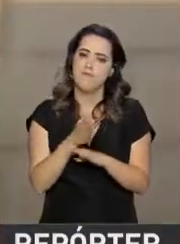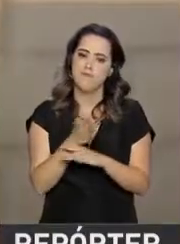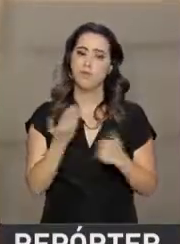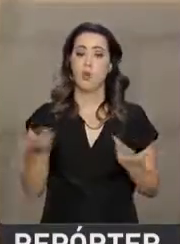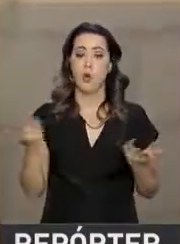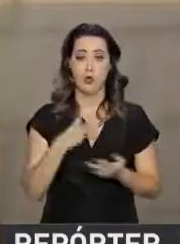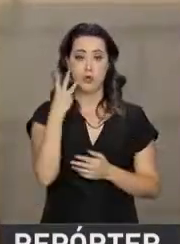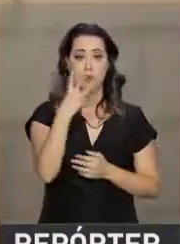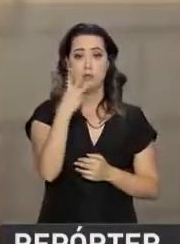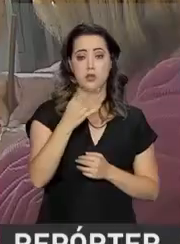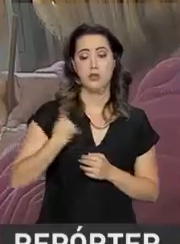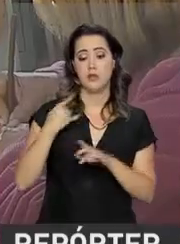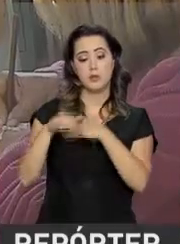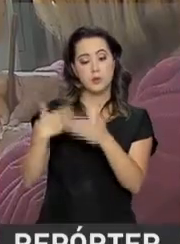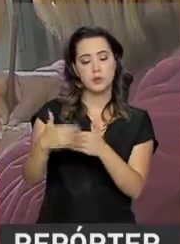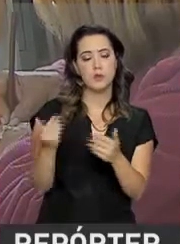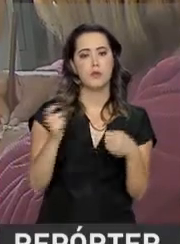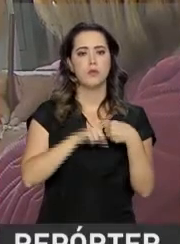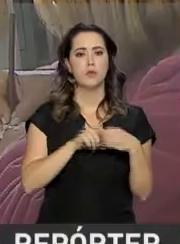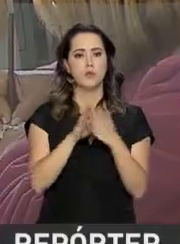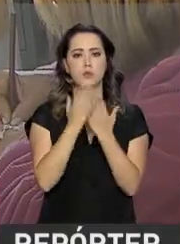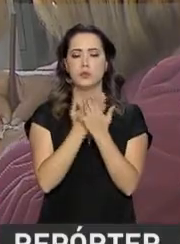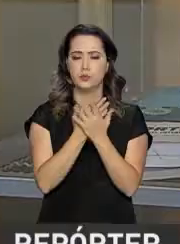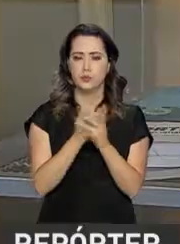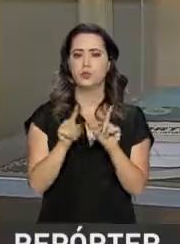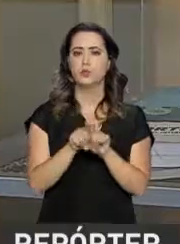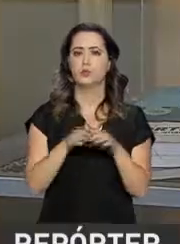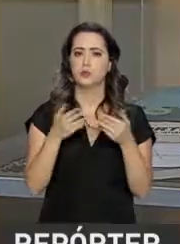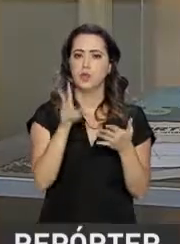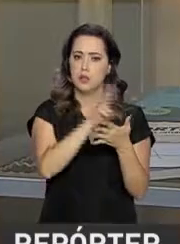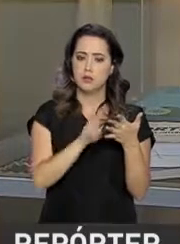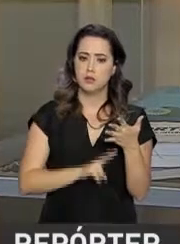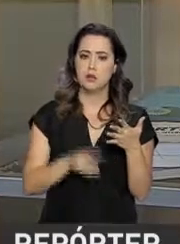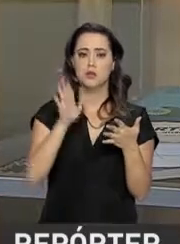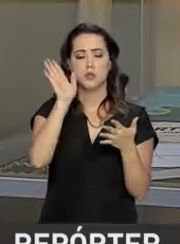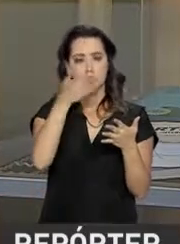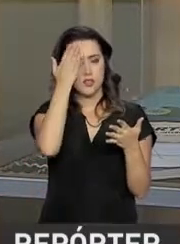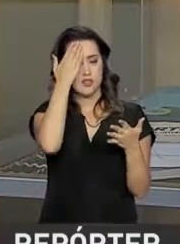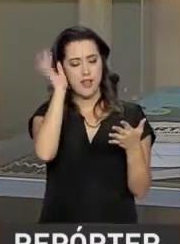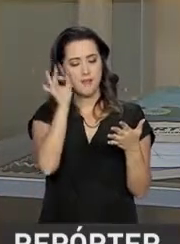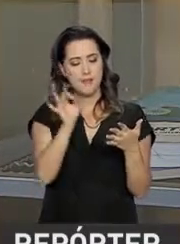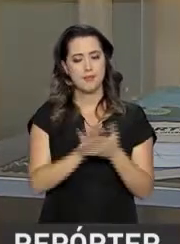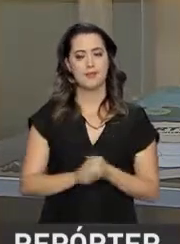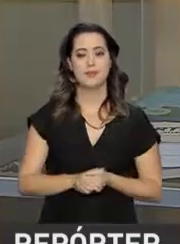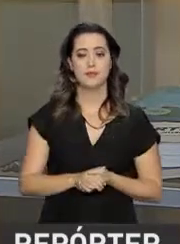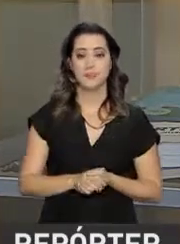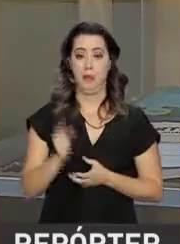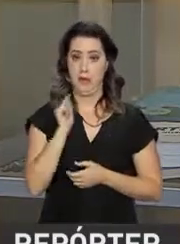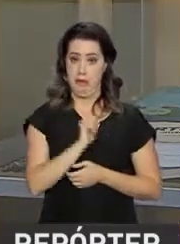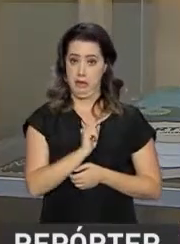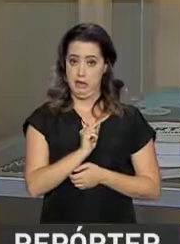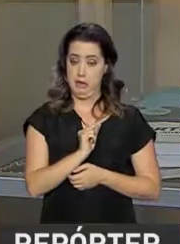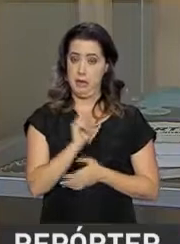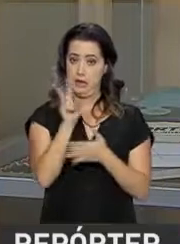33 anos depois josé voltou a freqüentar a sala de aula a leitura ele já tira de letra de manhã